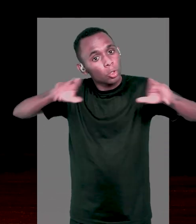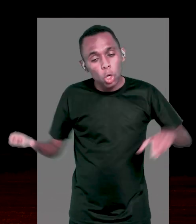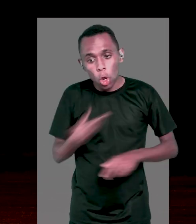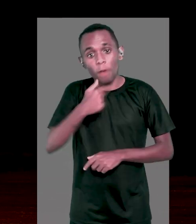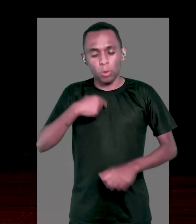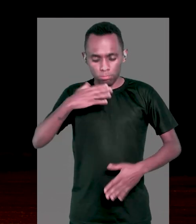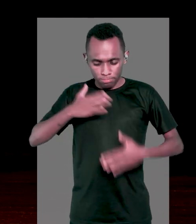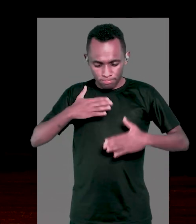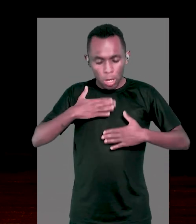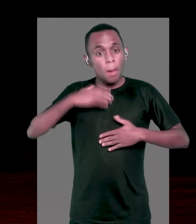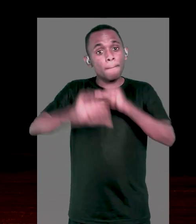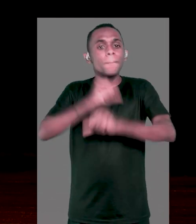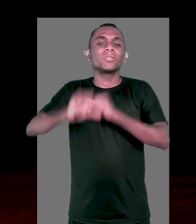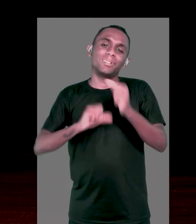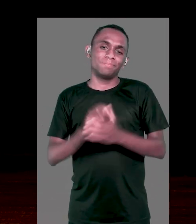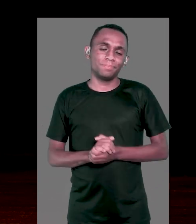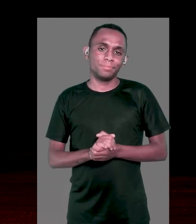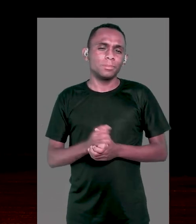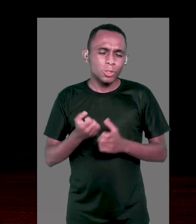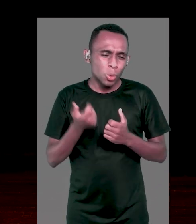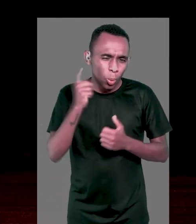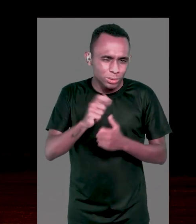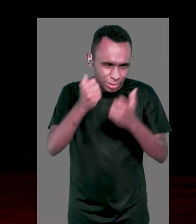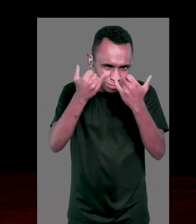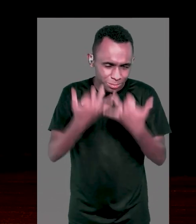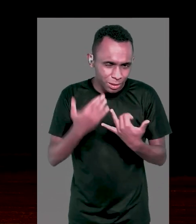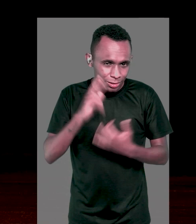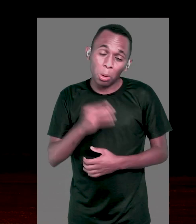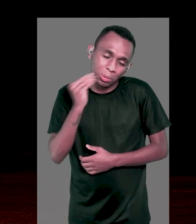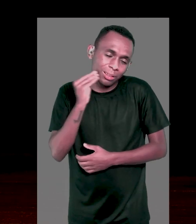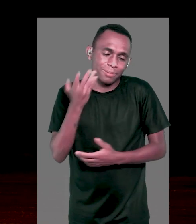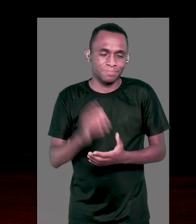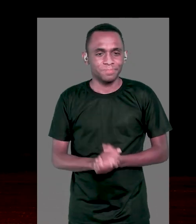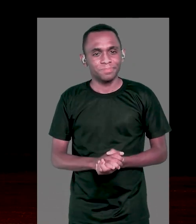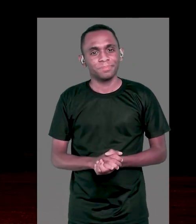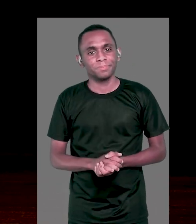não sei se eu respondi direito mas tentei mais alguma coisa